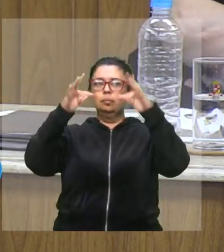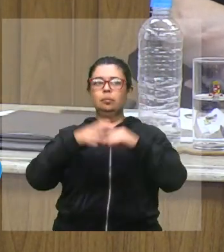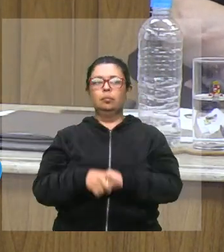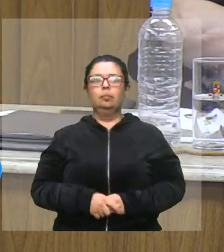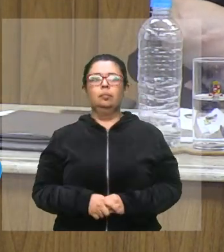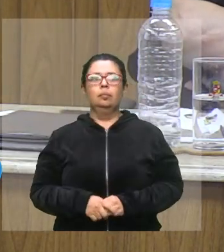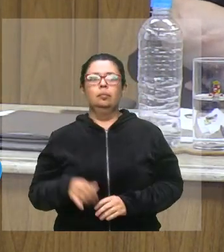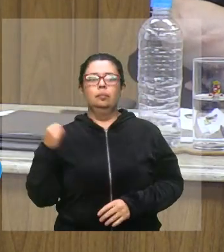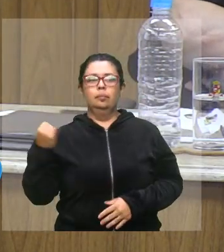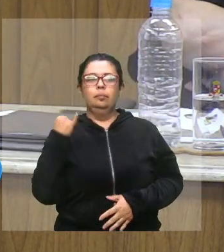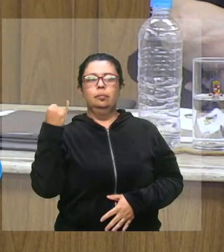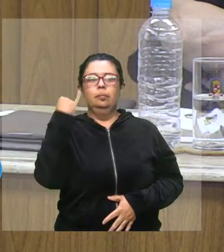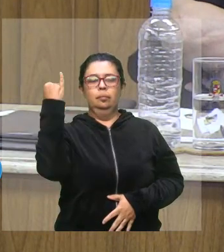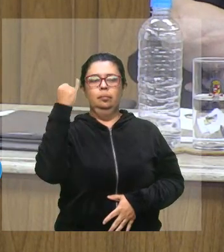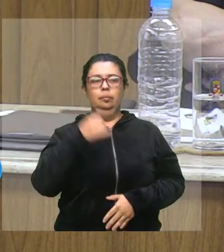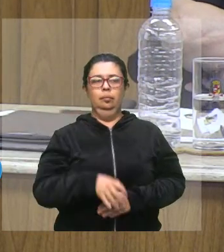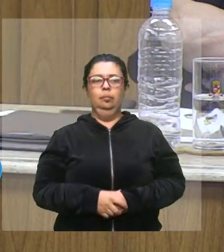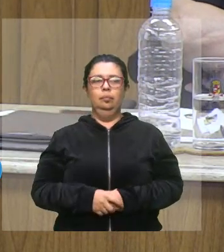muito importante também,